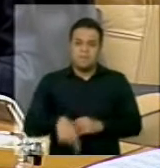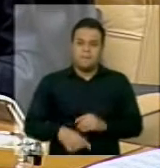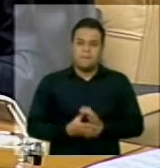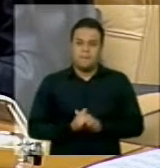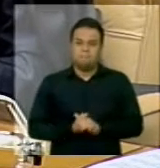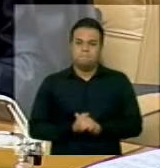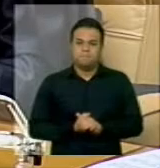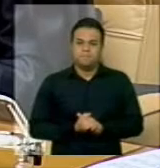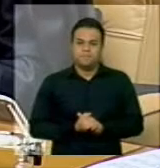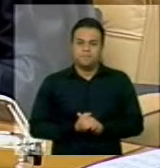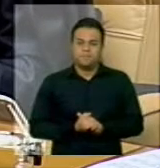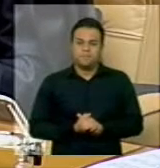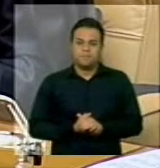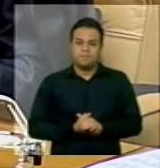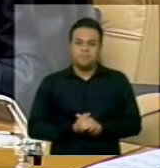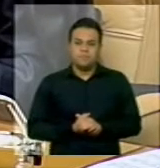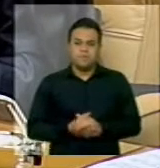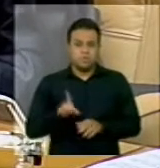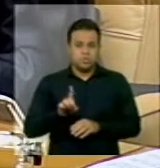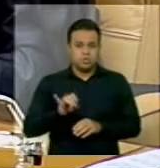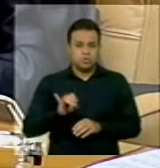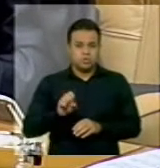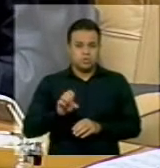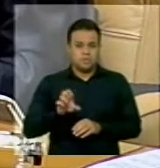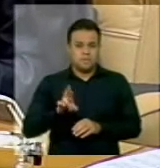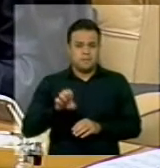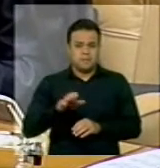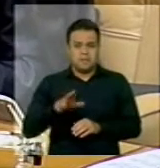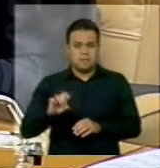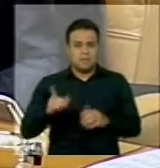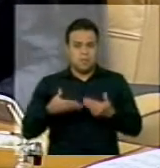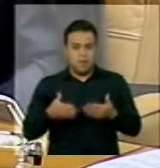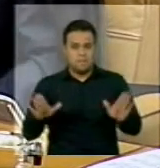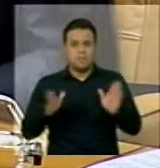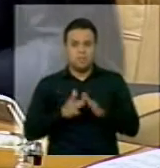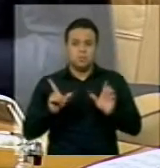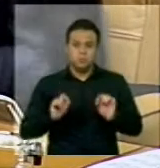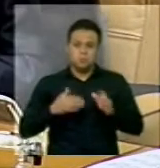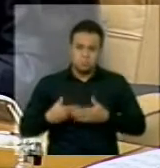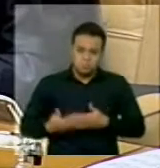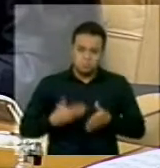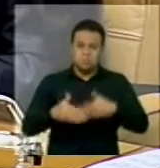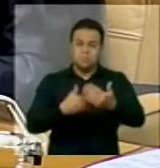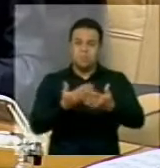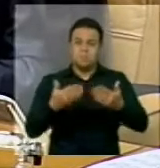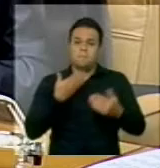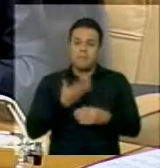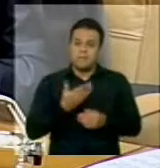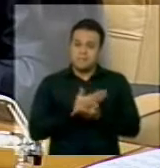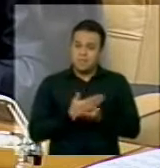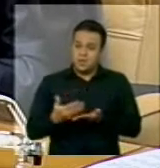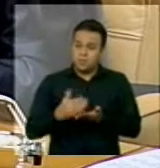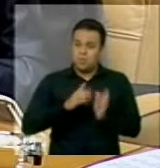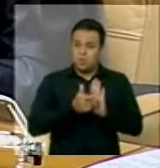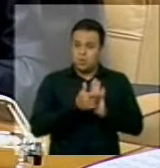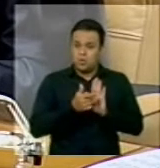referida discriminação e abrindo margem à perpetuação, como diz a petição inicial,